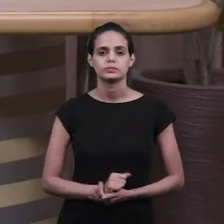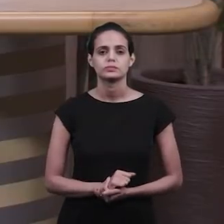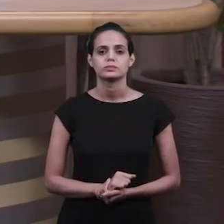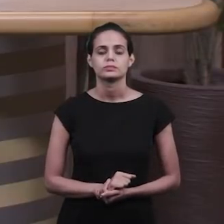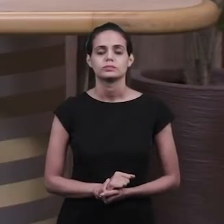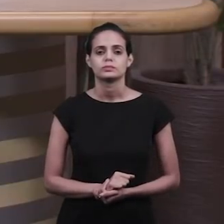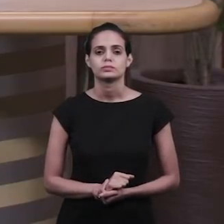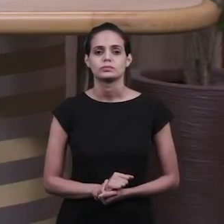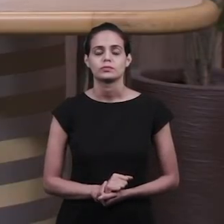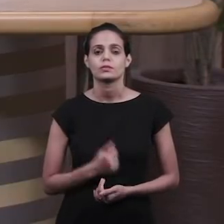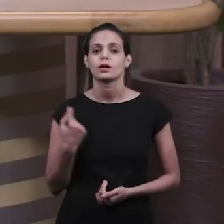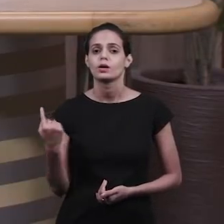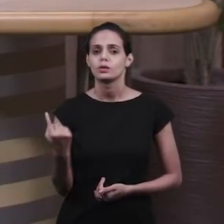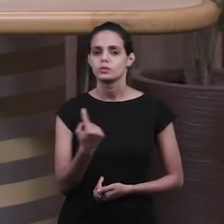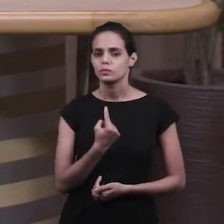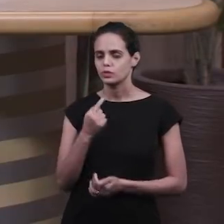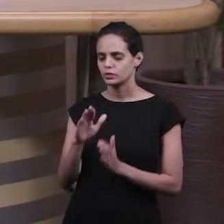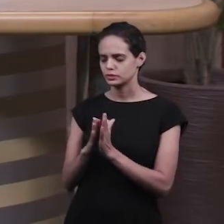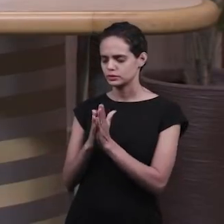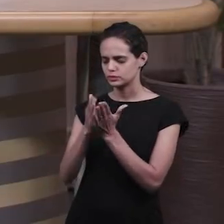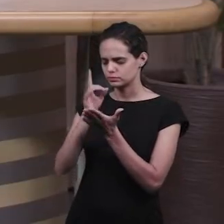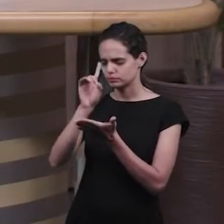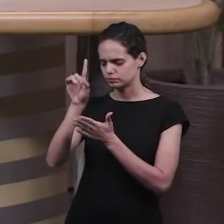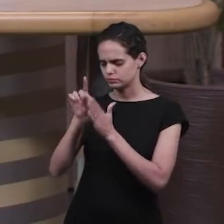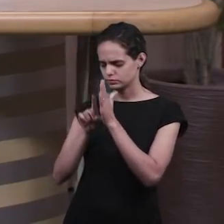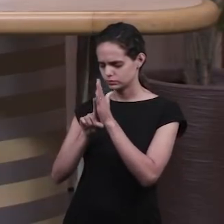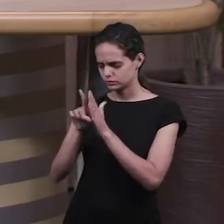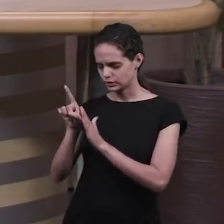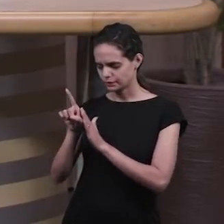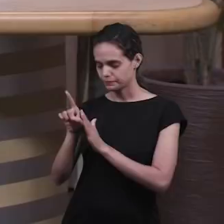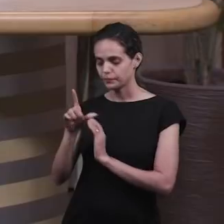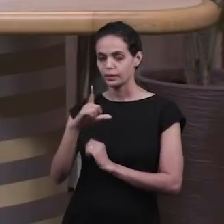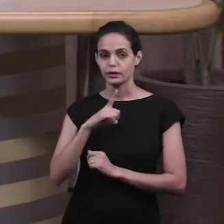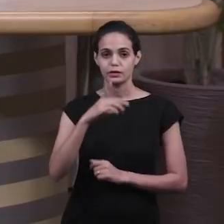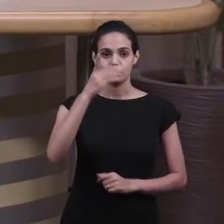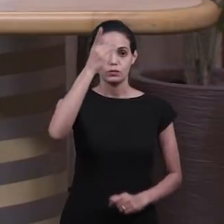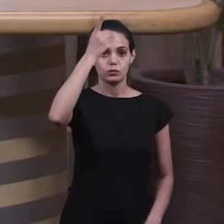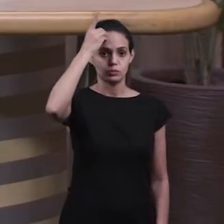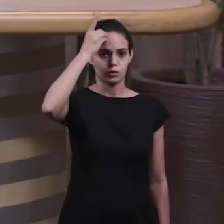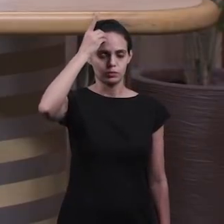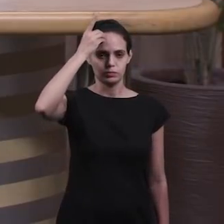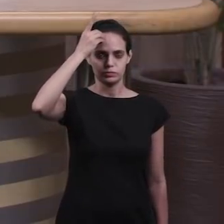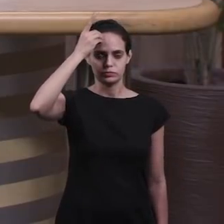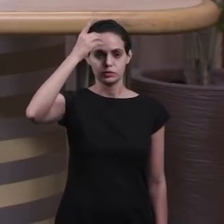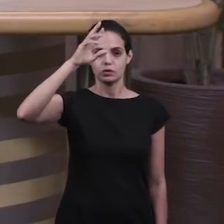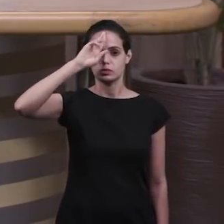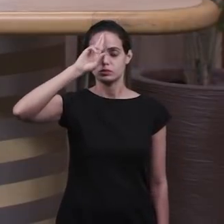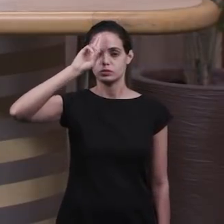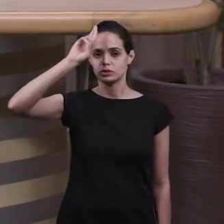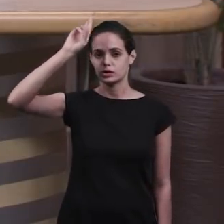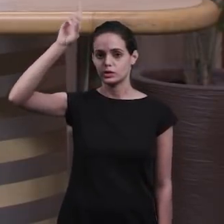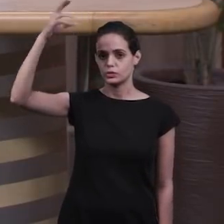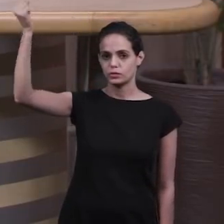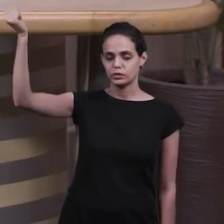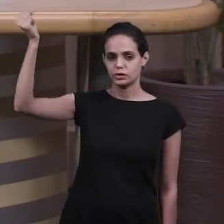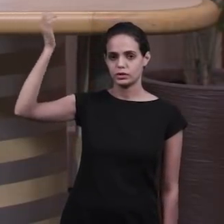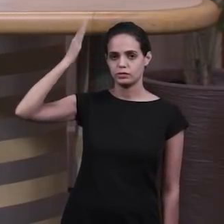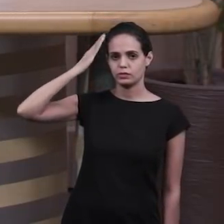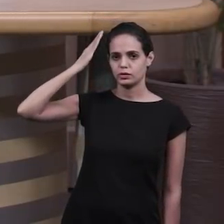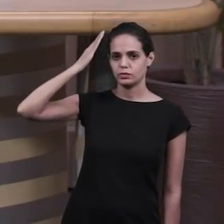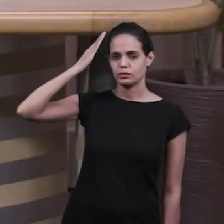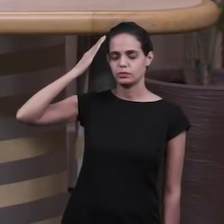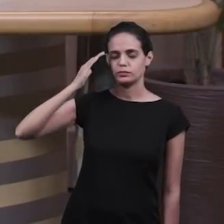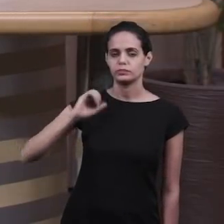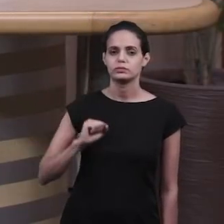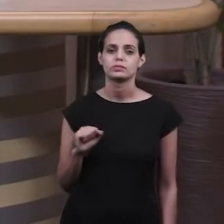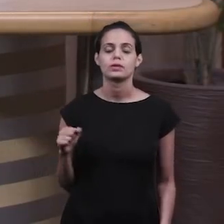Quando nós fomos fazer essa consulta, fomos surpreendidos com um dom espiritual. O Senhor deu uma revelação que o pregador